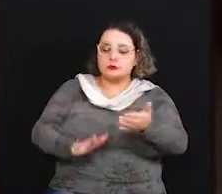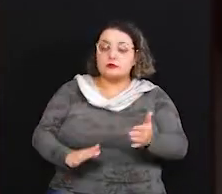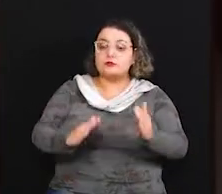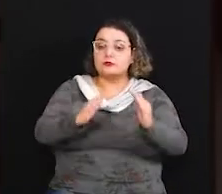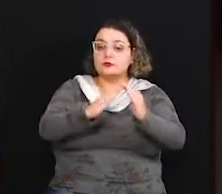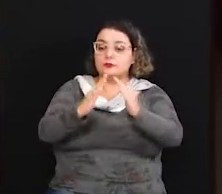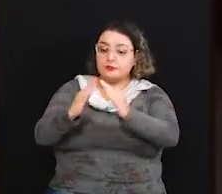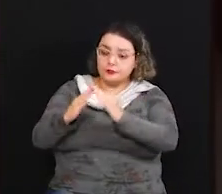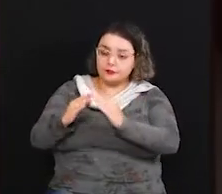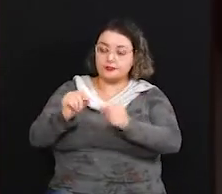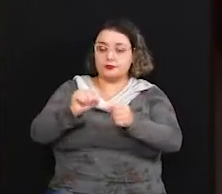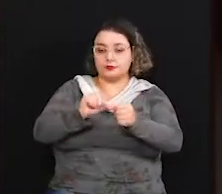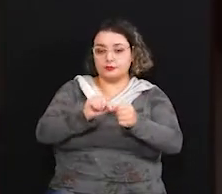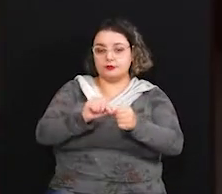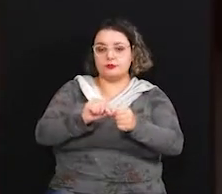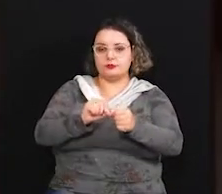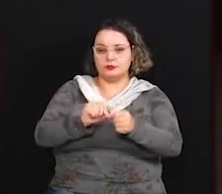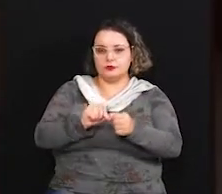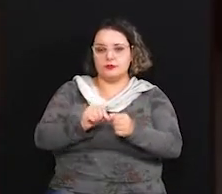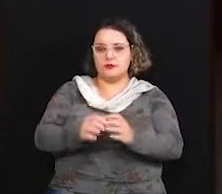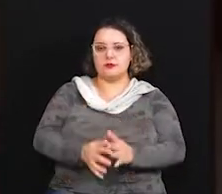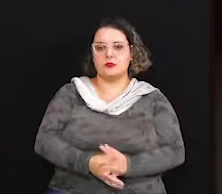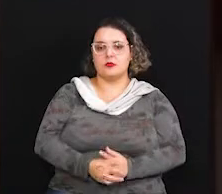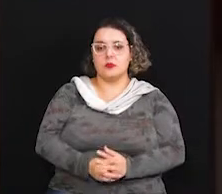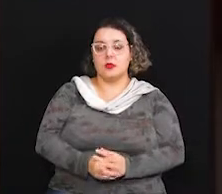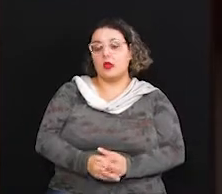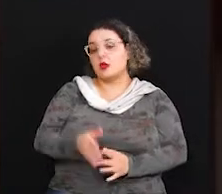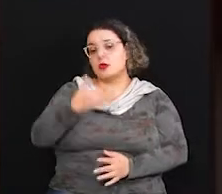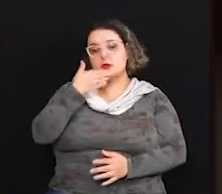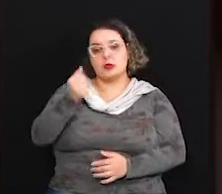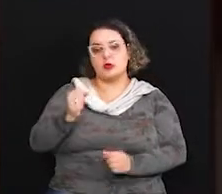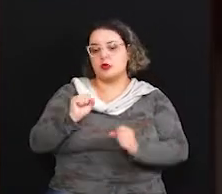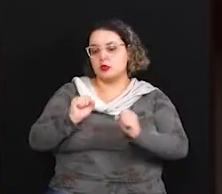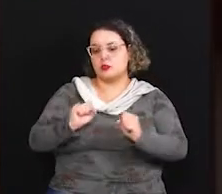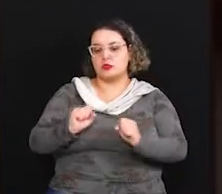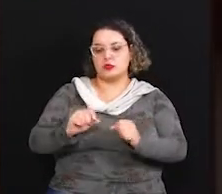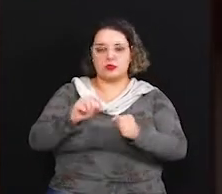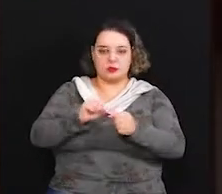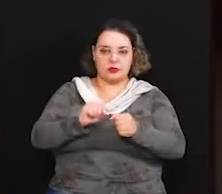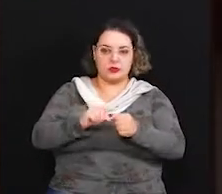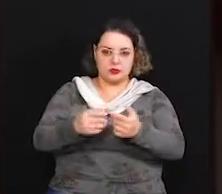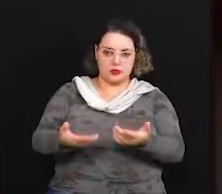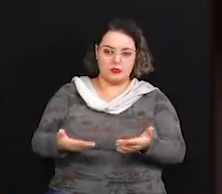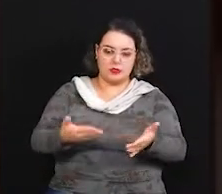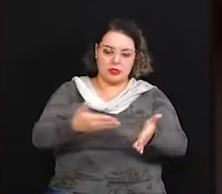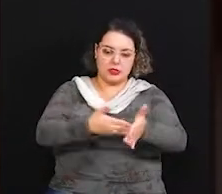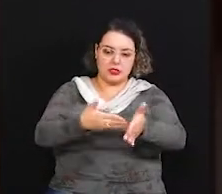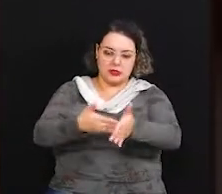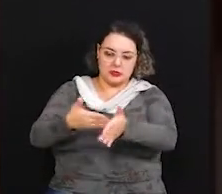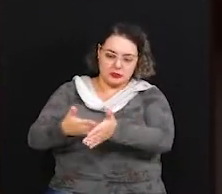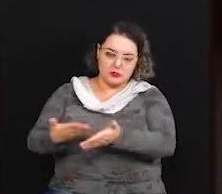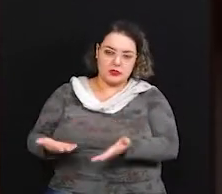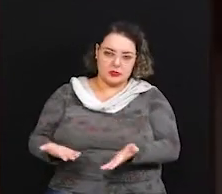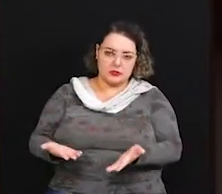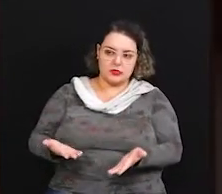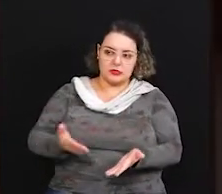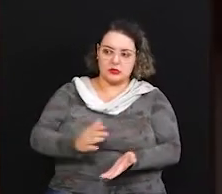fazerem em casa. Então, era o melhor que nós podíamos fazer, dadas as restrições, tá?